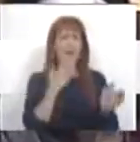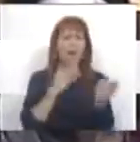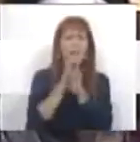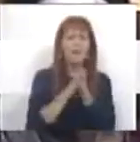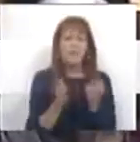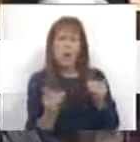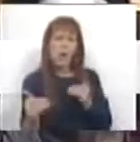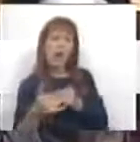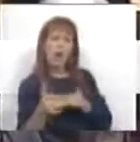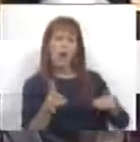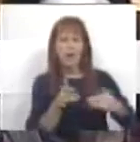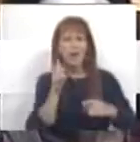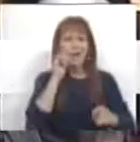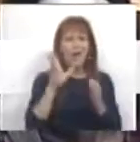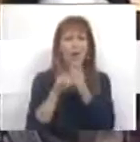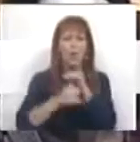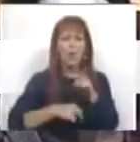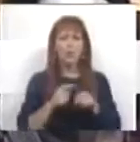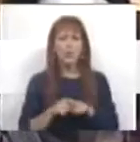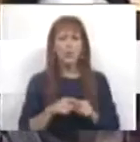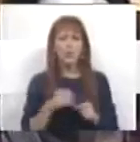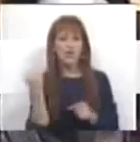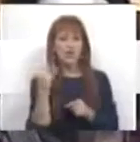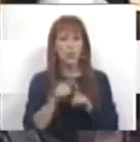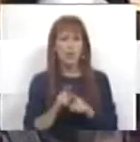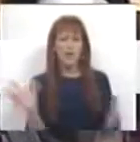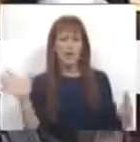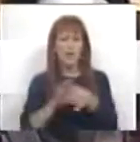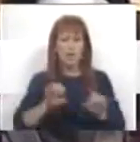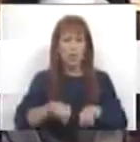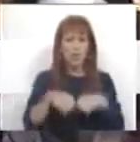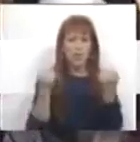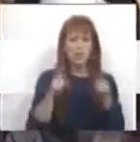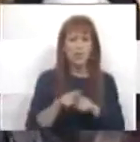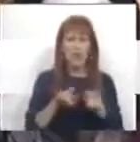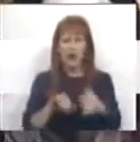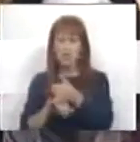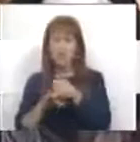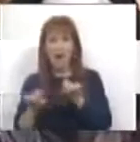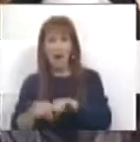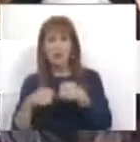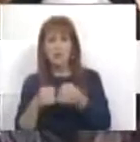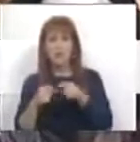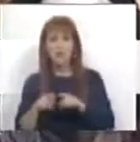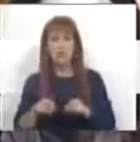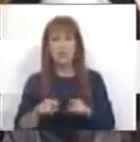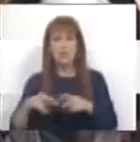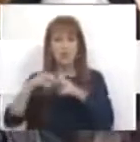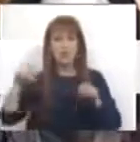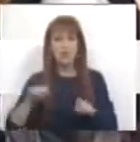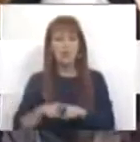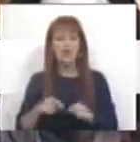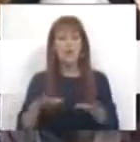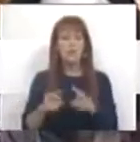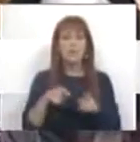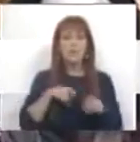a contornar? Quem roda entre o Instituto anexo ao Partido, a Associação dos Autarcas do Partido, a Comissão